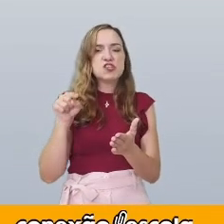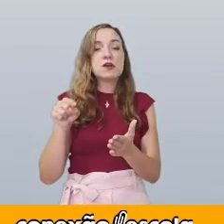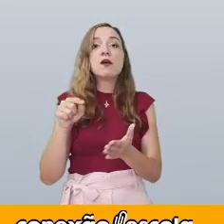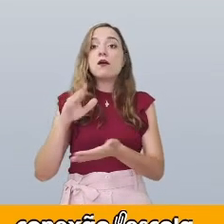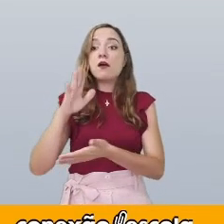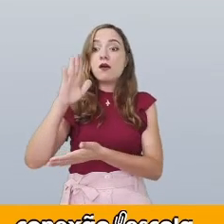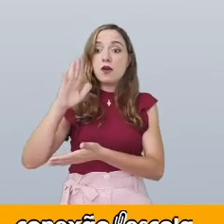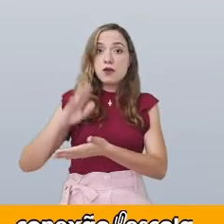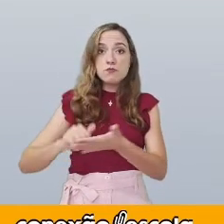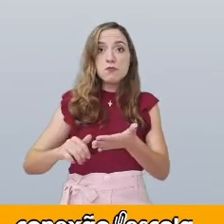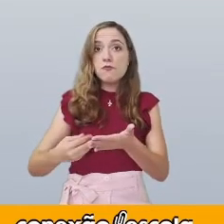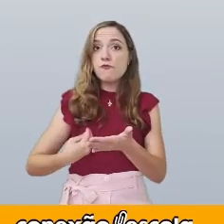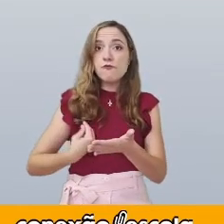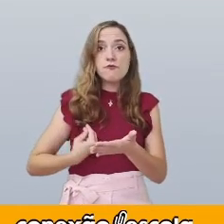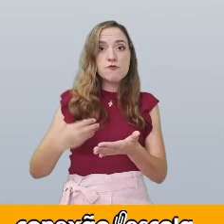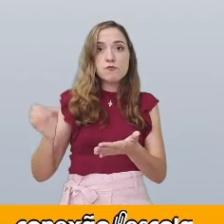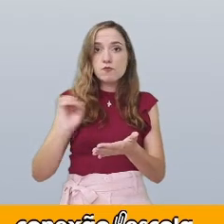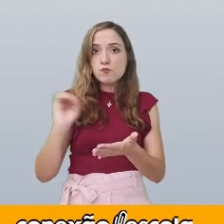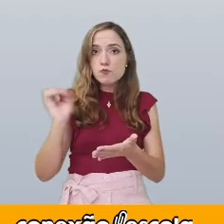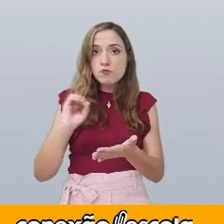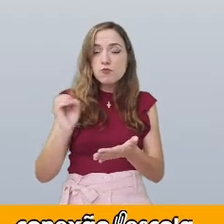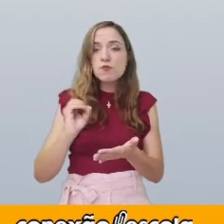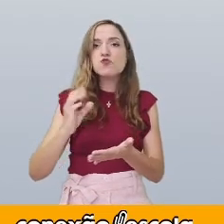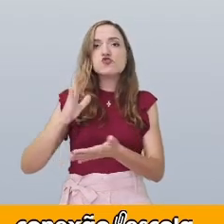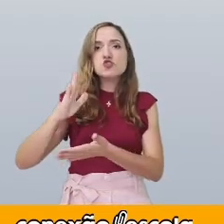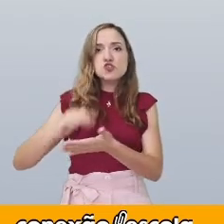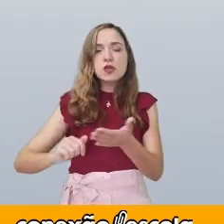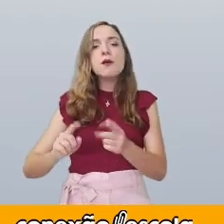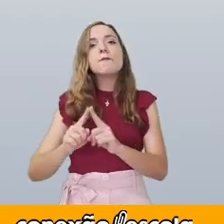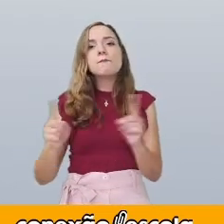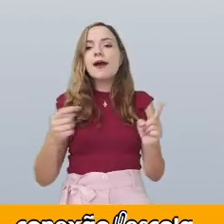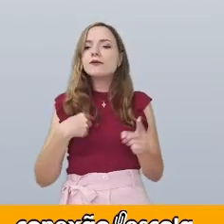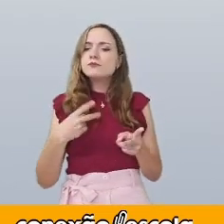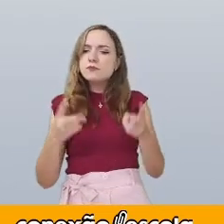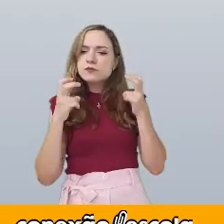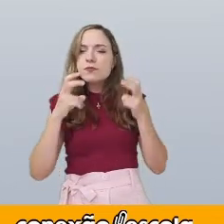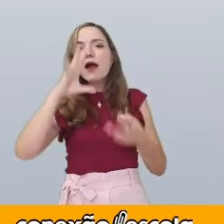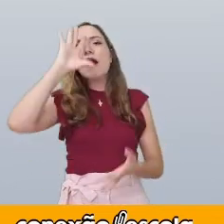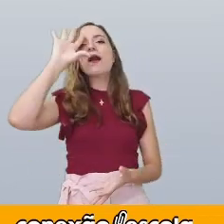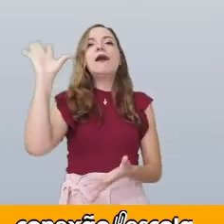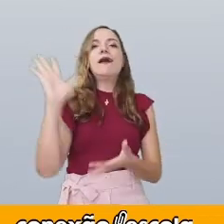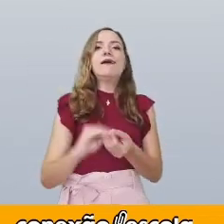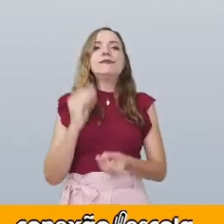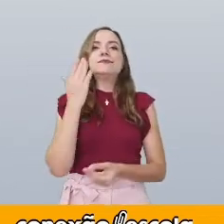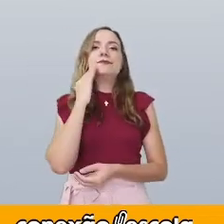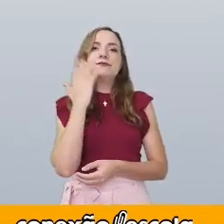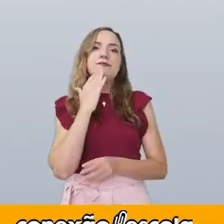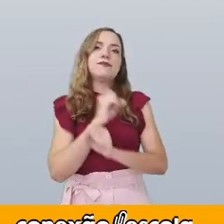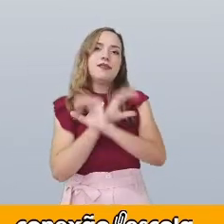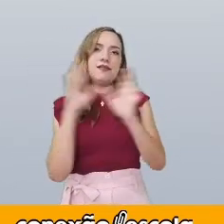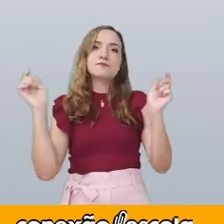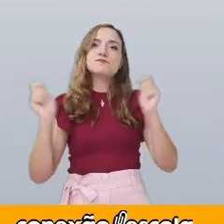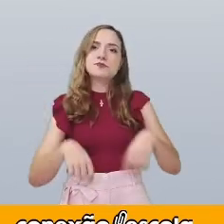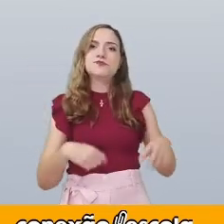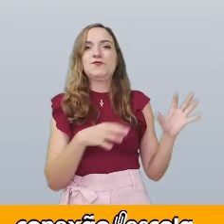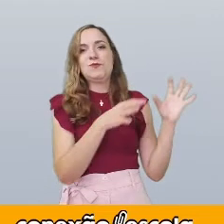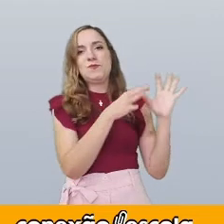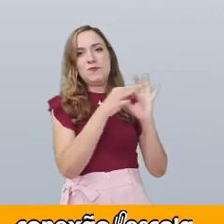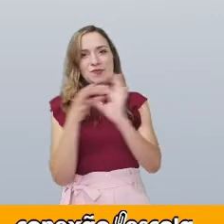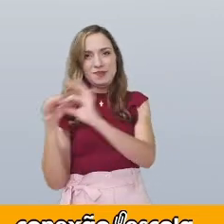não esteja escrito na sentença, ele pode ser subentendido no